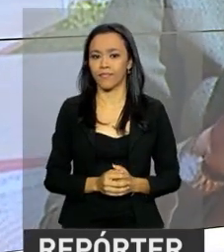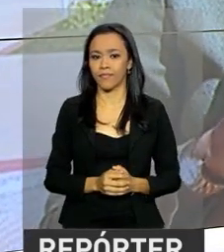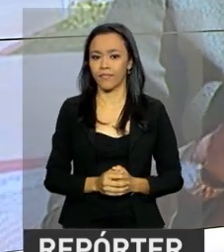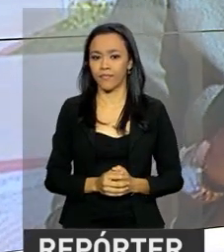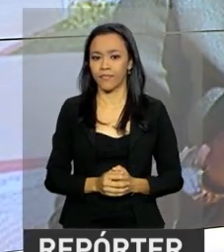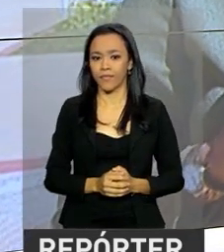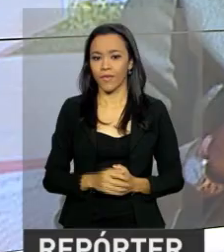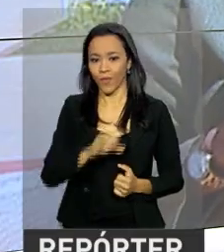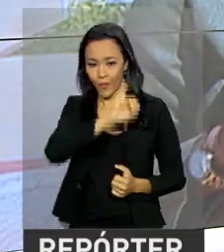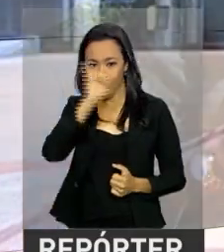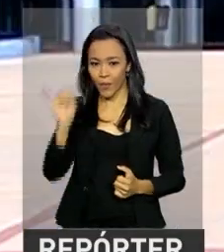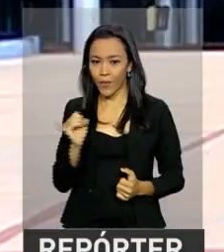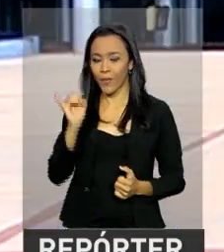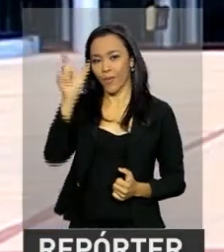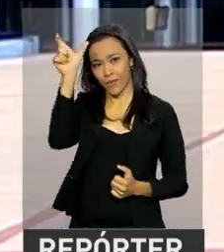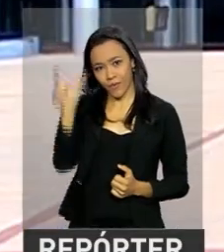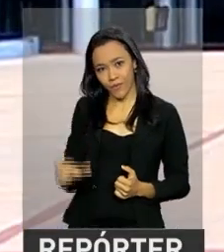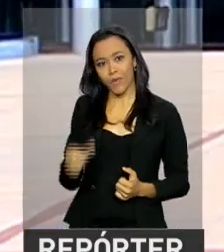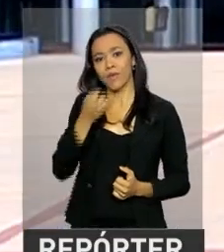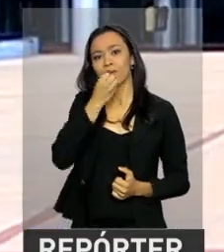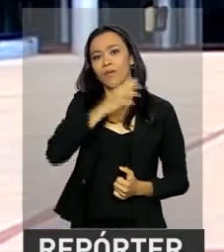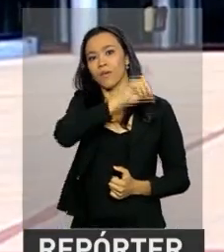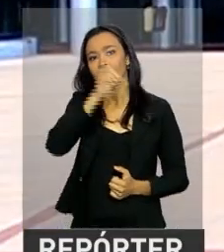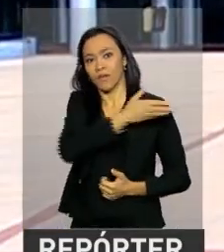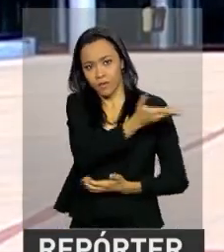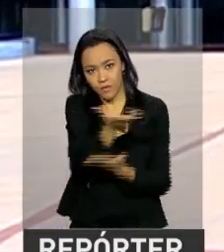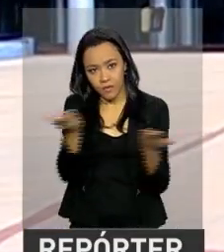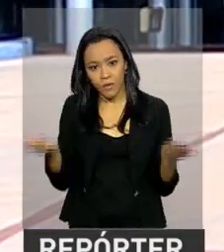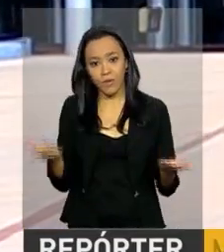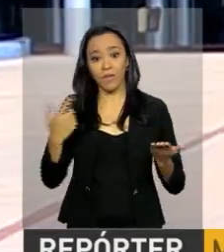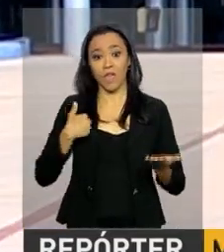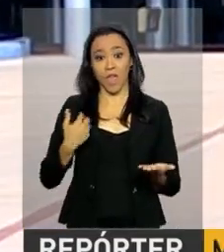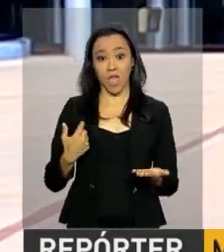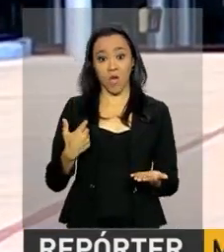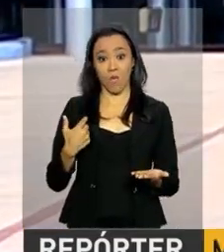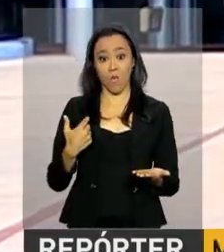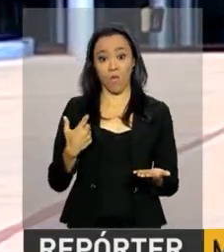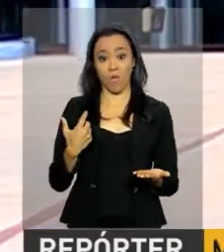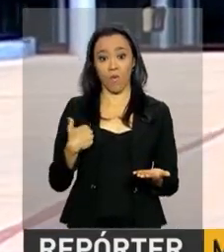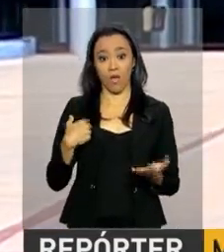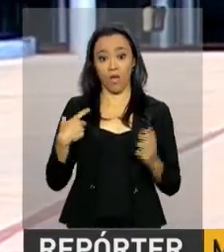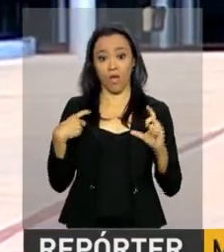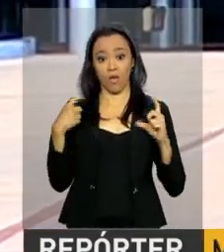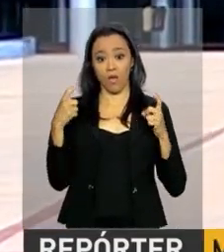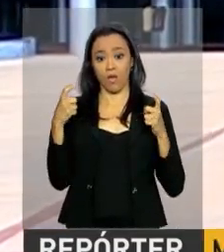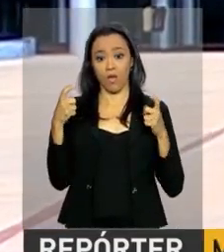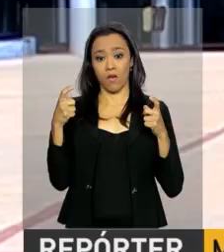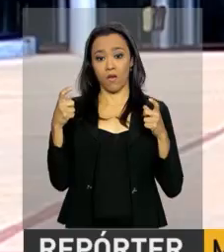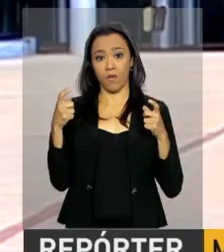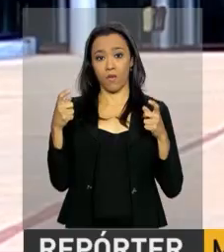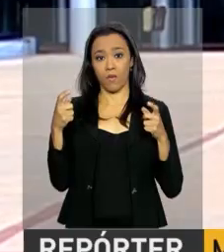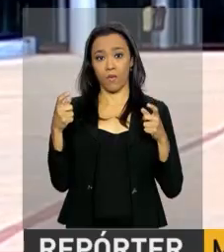Olá, Leandro, bom dia a todos. Leandro, eu estou no centro de...